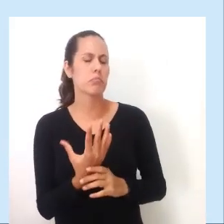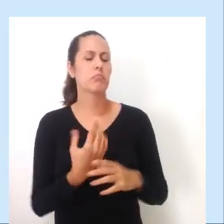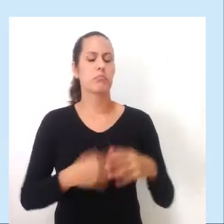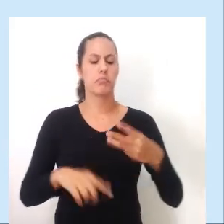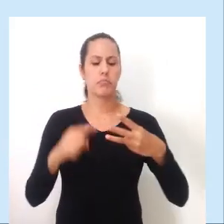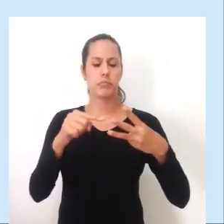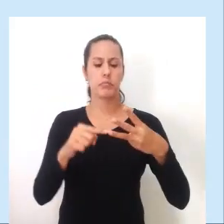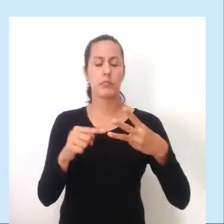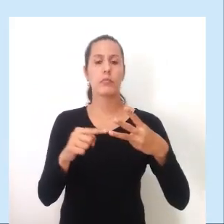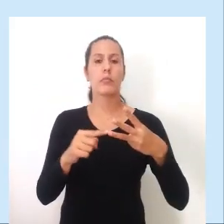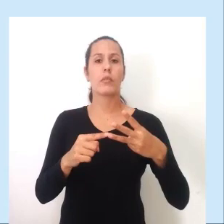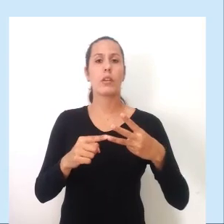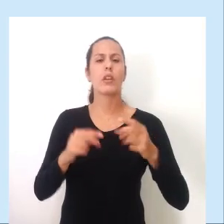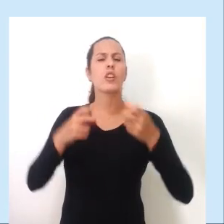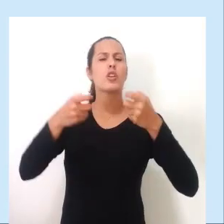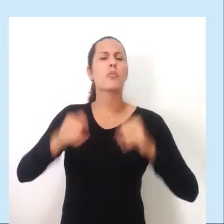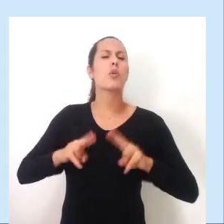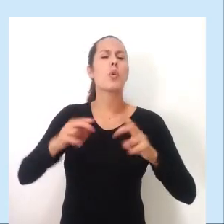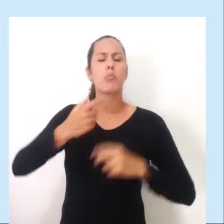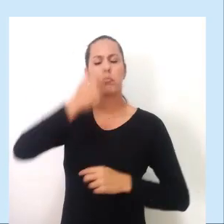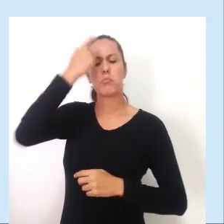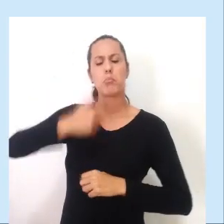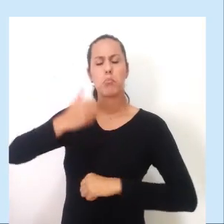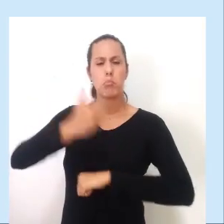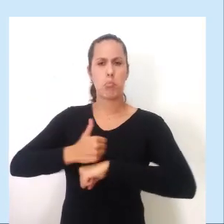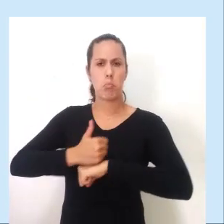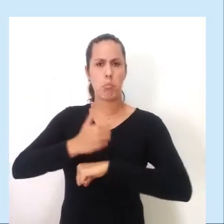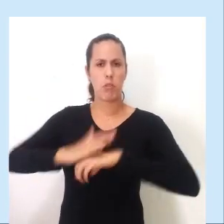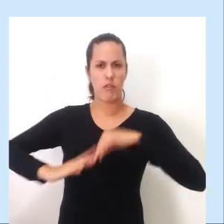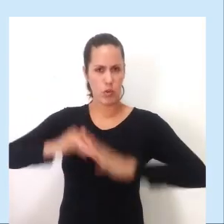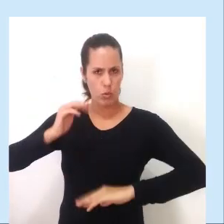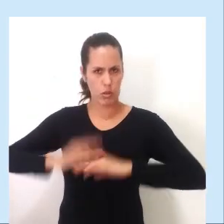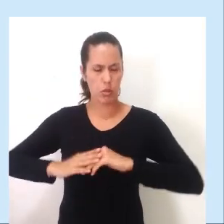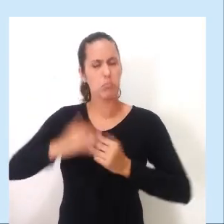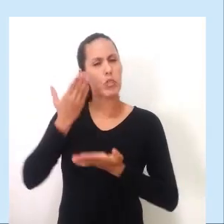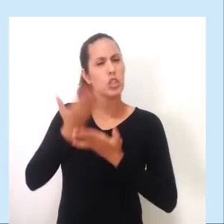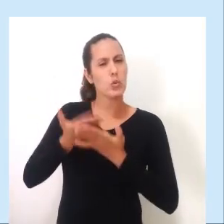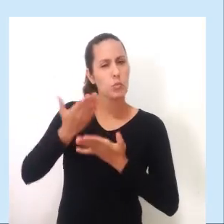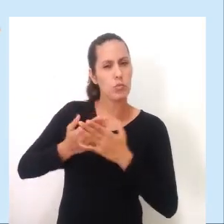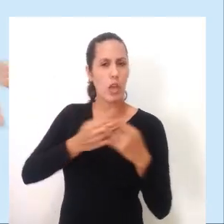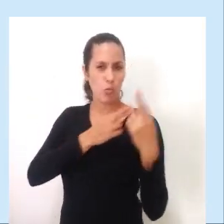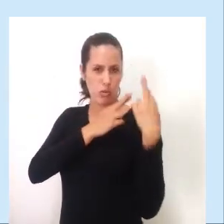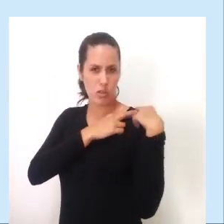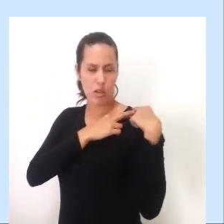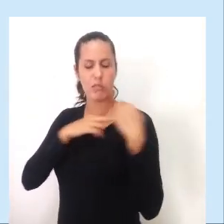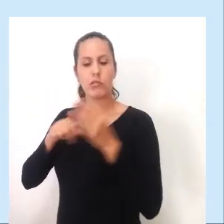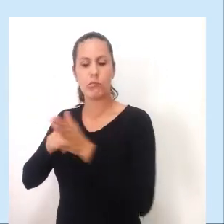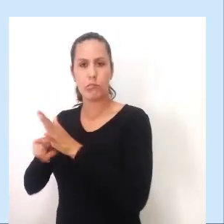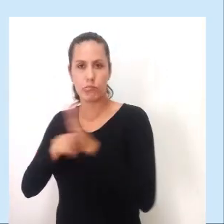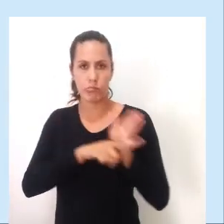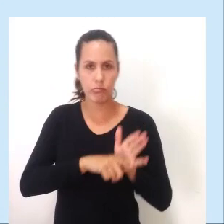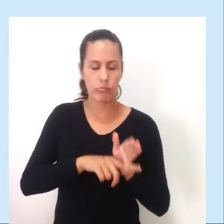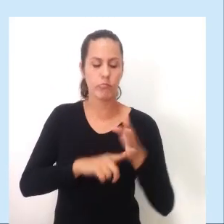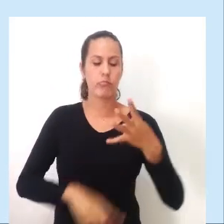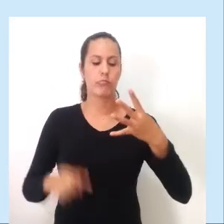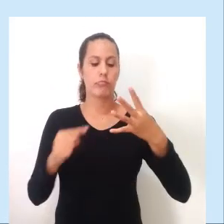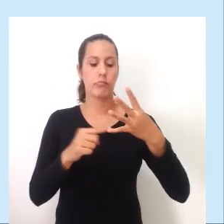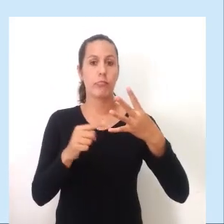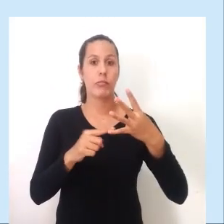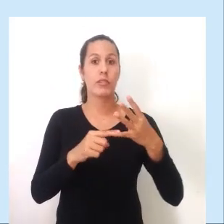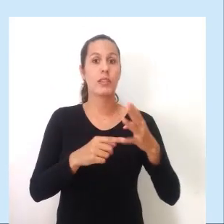fóssil, já falou um pouquinho sobre o profissional que estuda os fósseis, paleontólogo, e